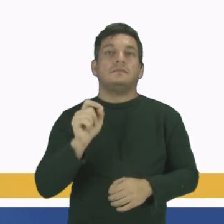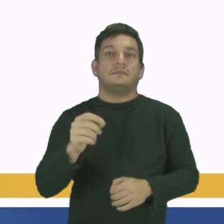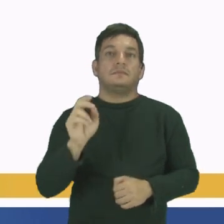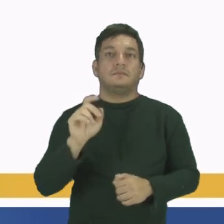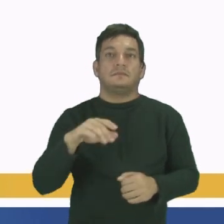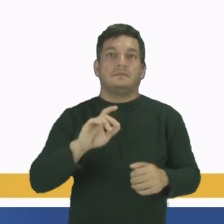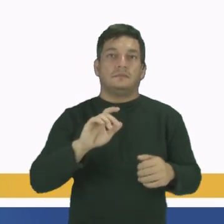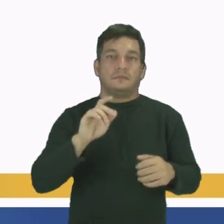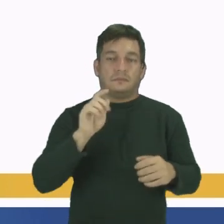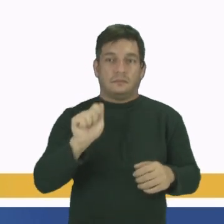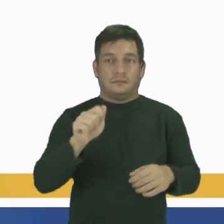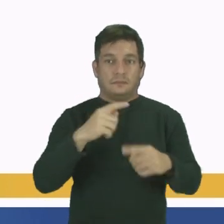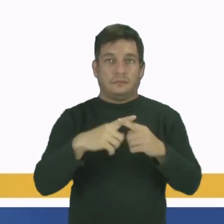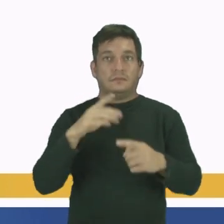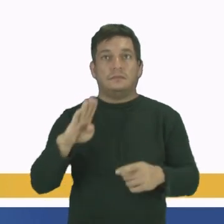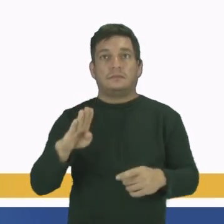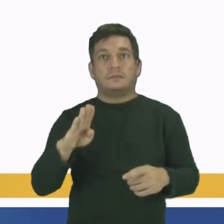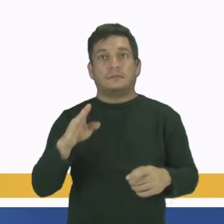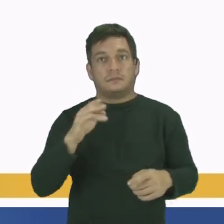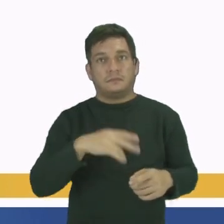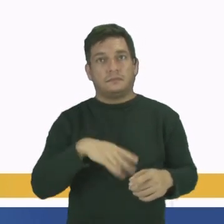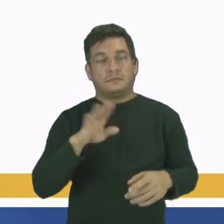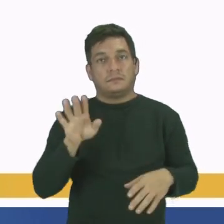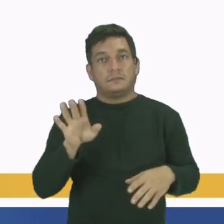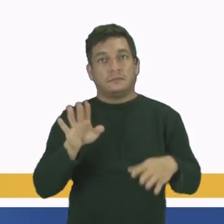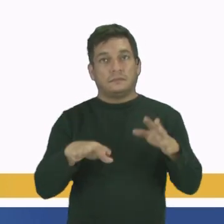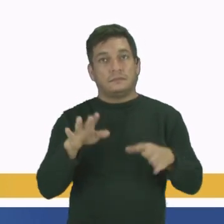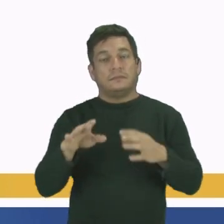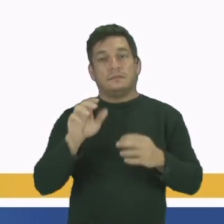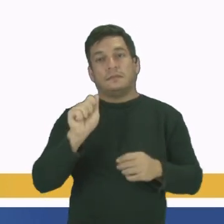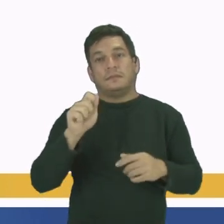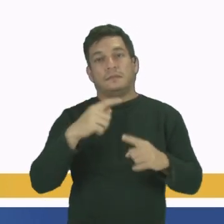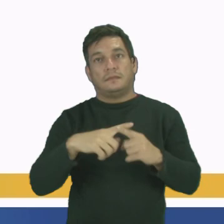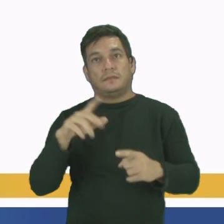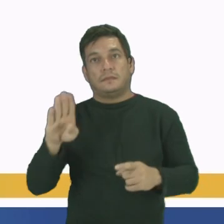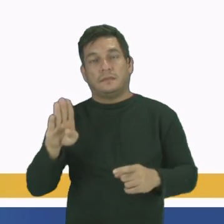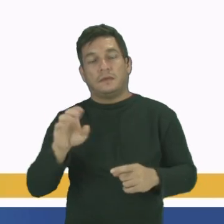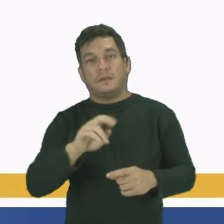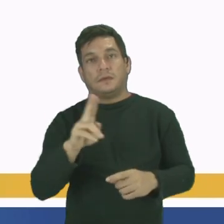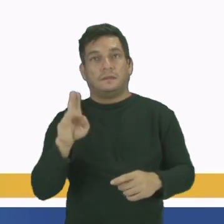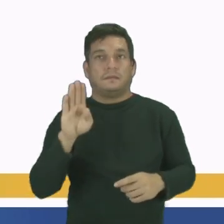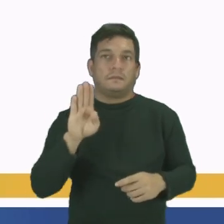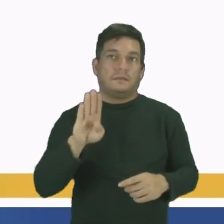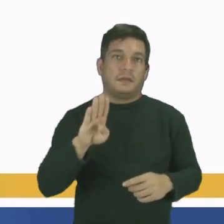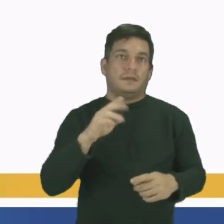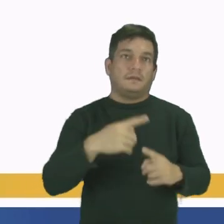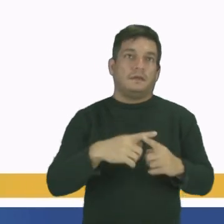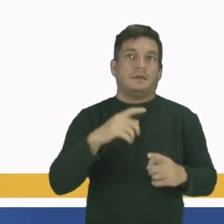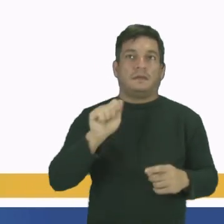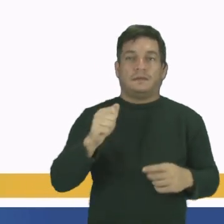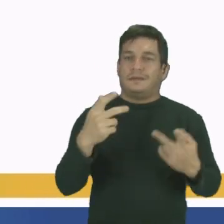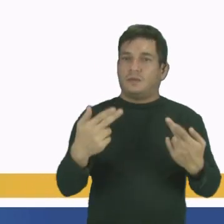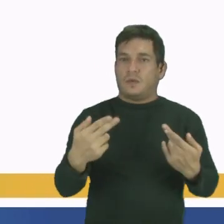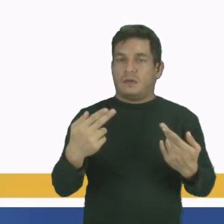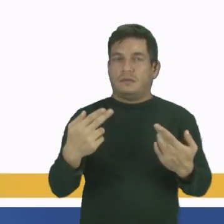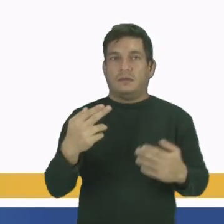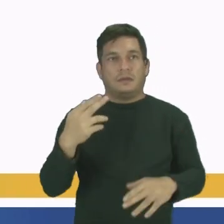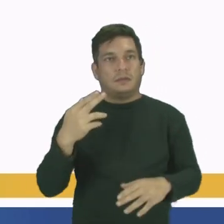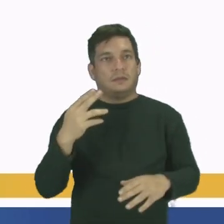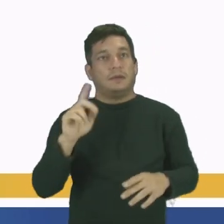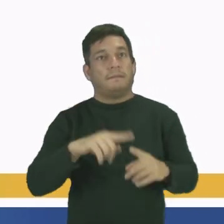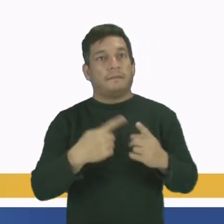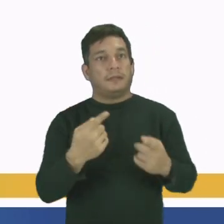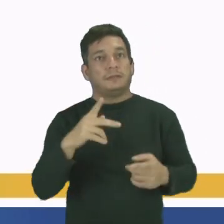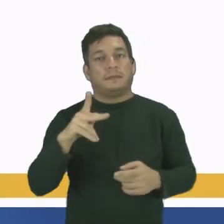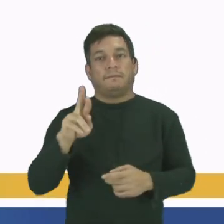existe o produto de A vezes B, embora nem sempre A vezes B, ou a matriz A vezes B, é igual a B vezes A.